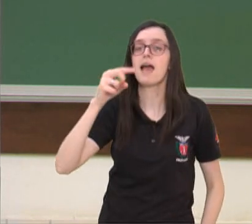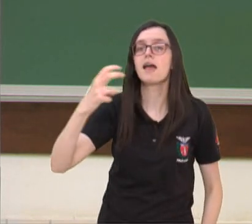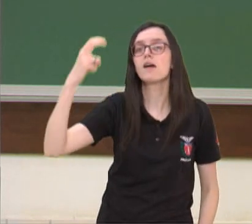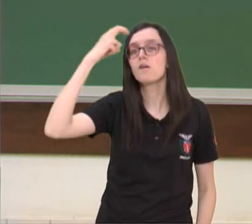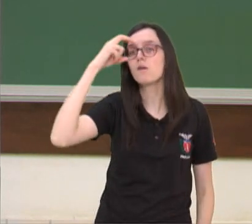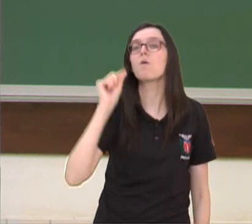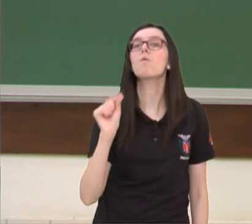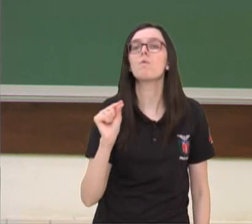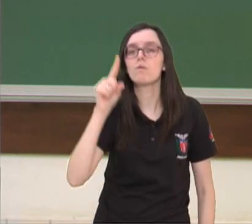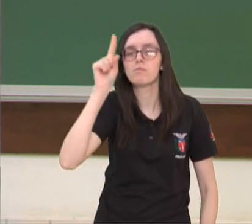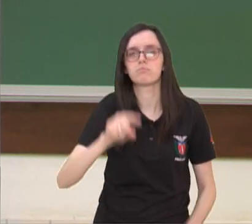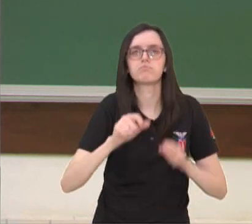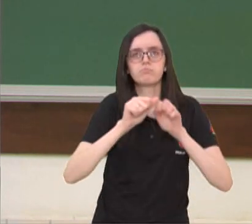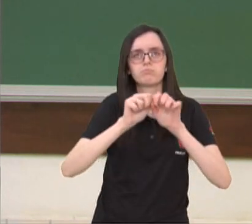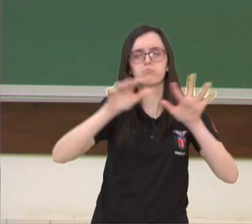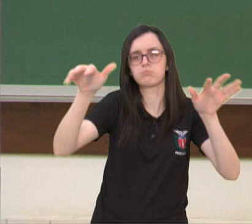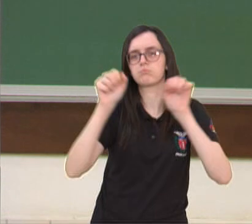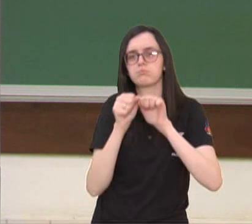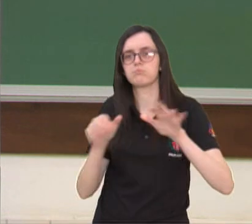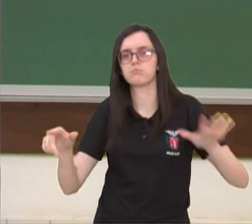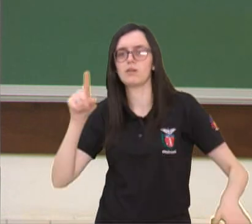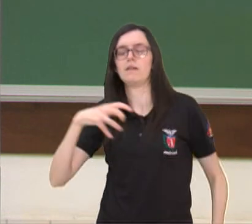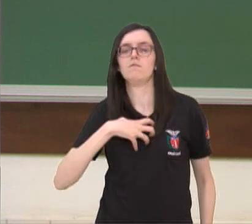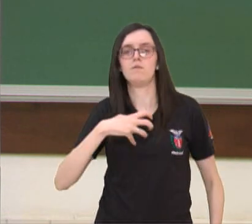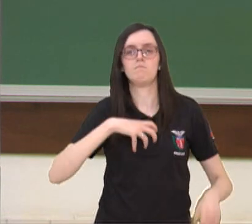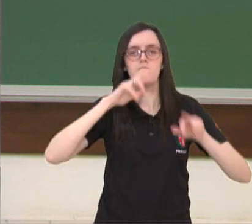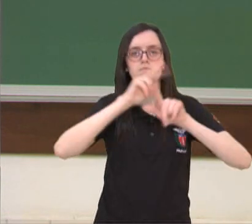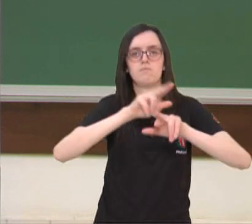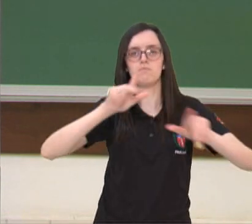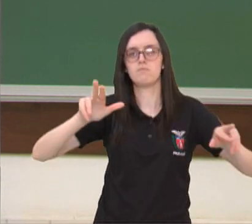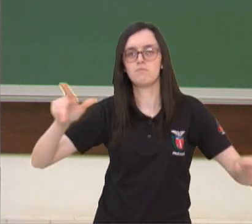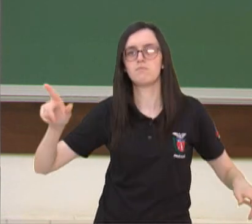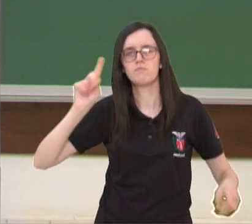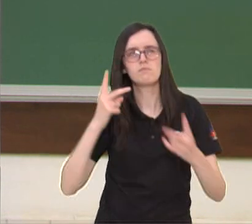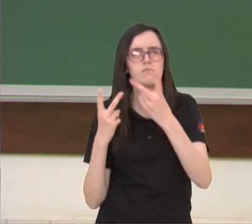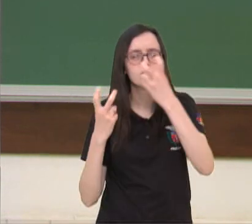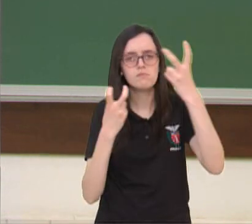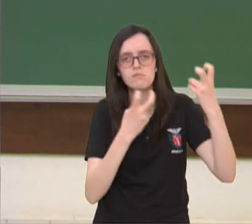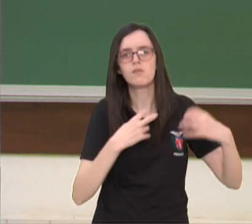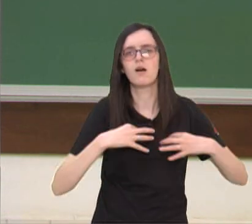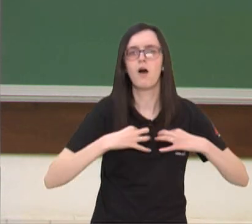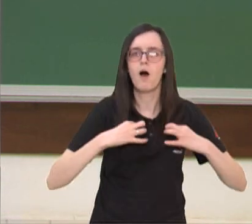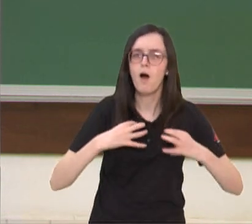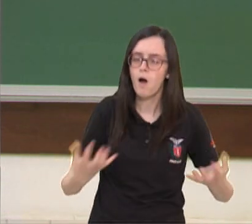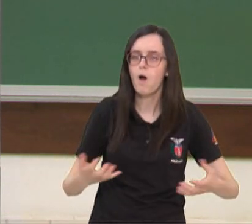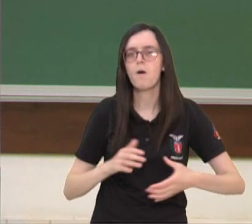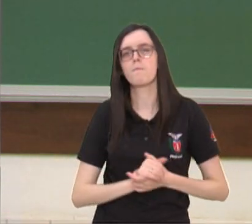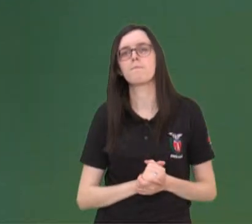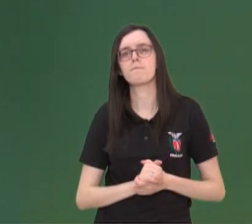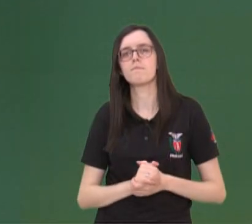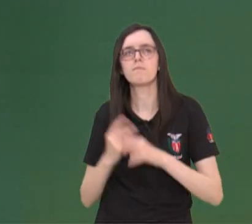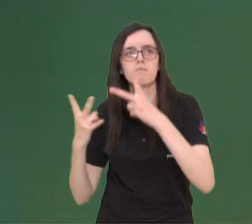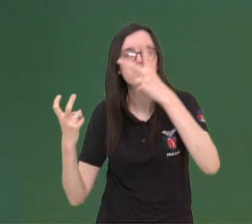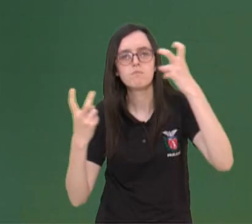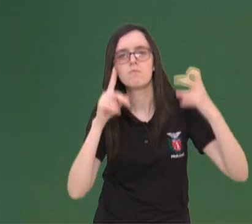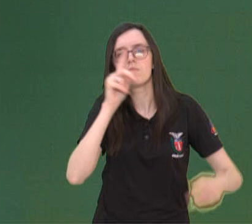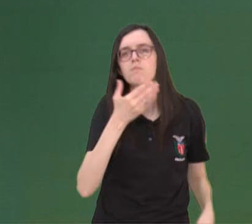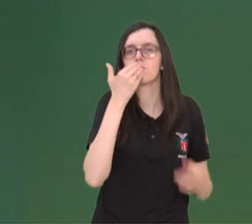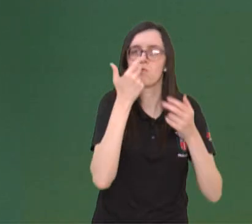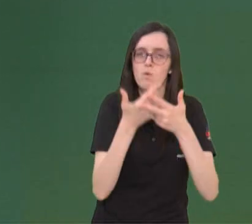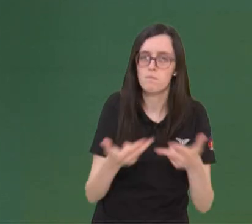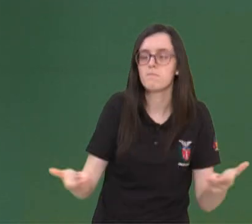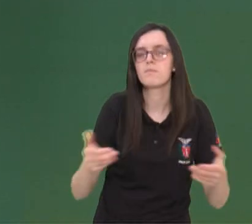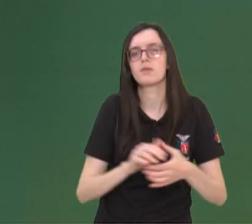foi expandida de maneiras diferentes, perceptível pelos vestimentos, perceptível pela